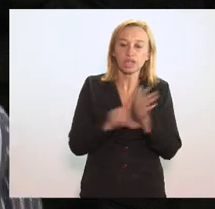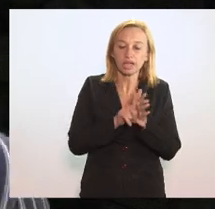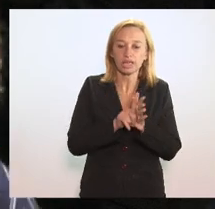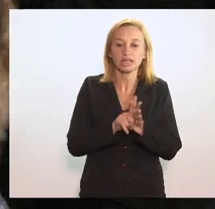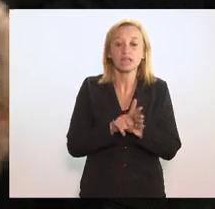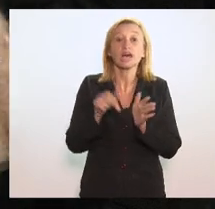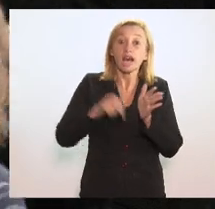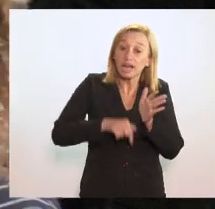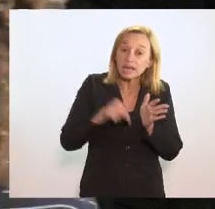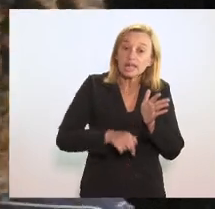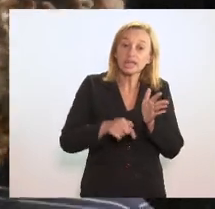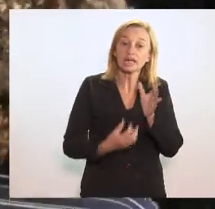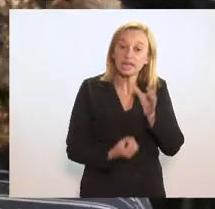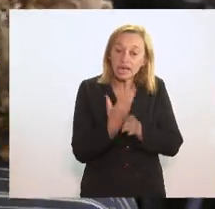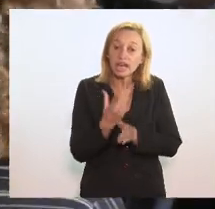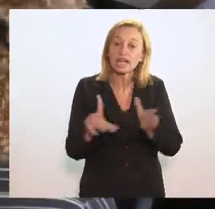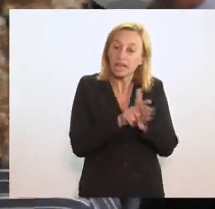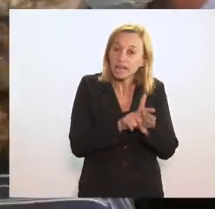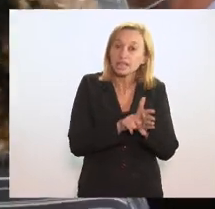Aqui é o parlamento, presidente.